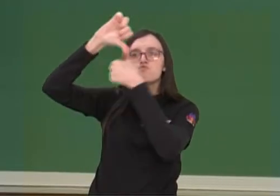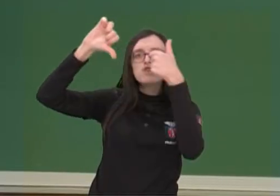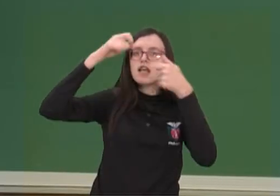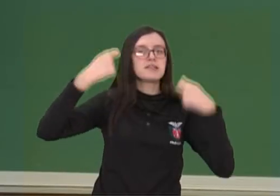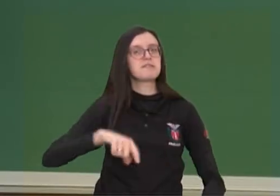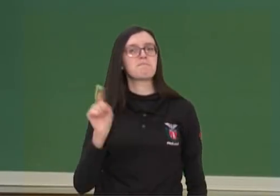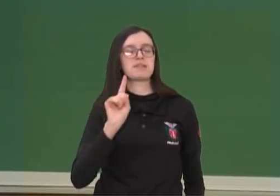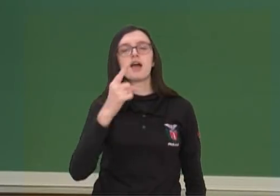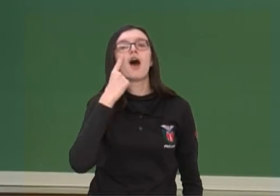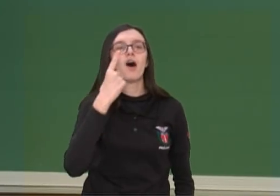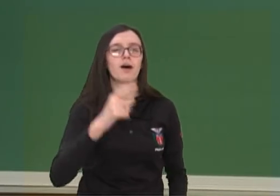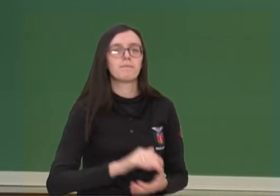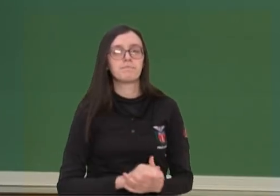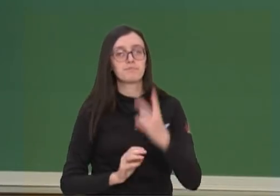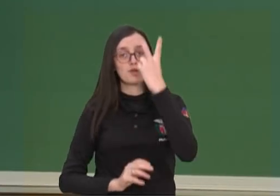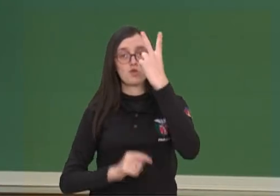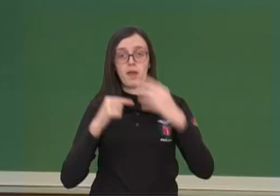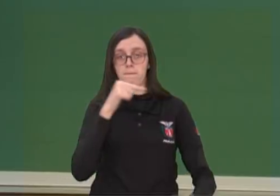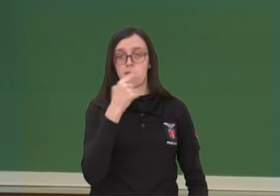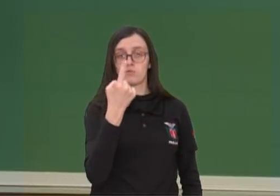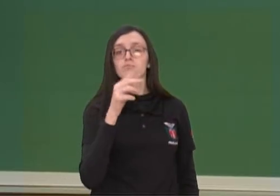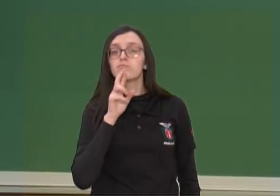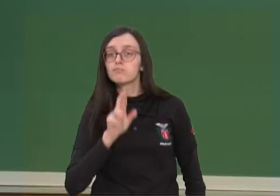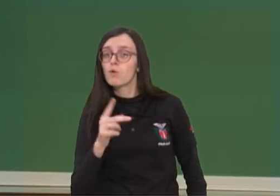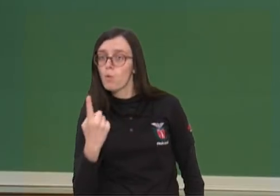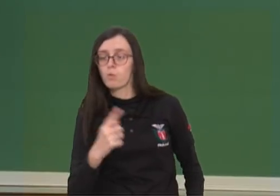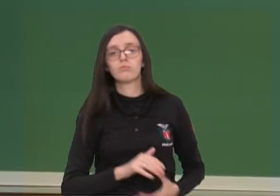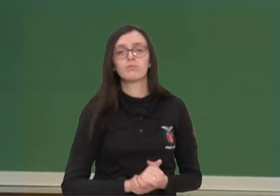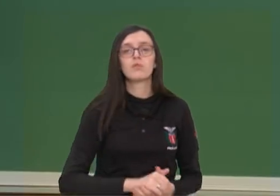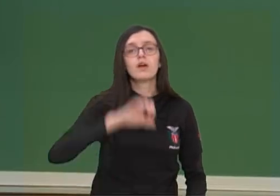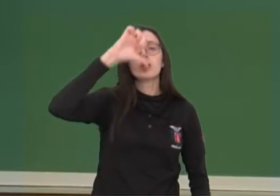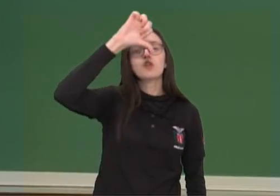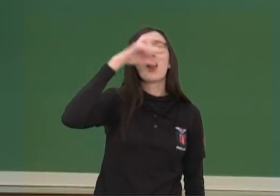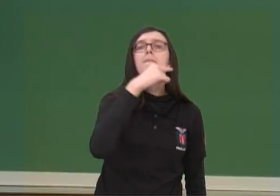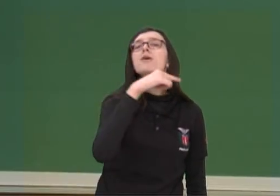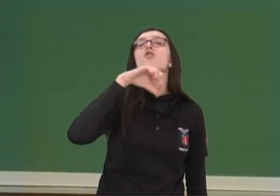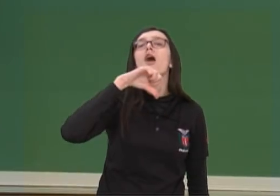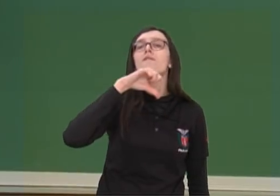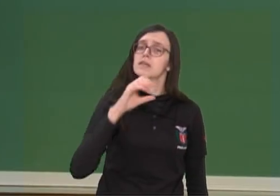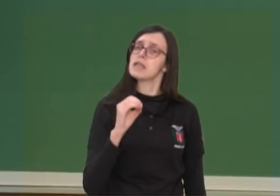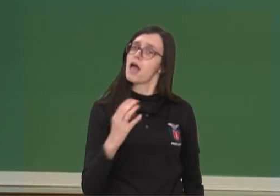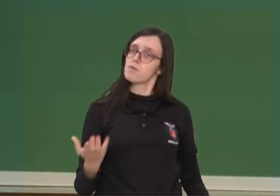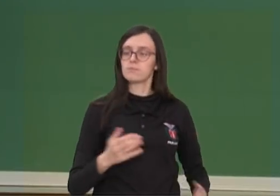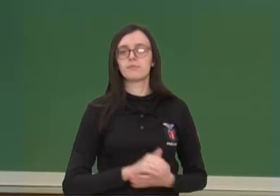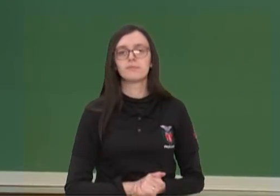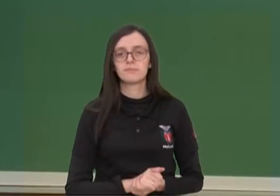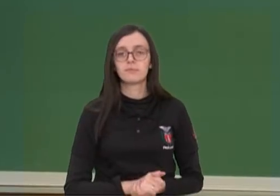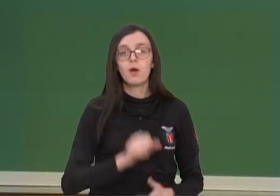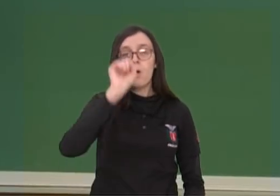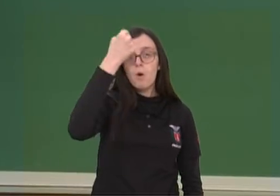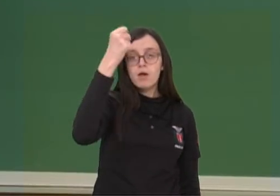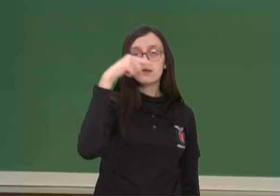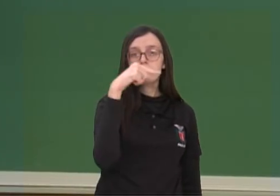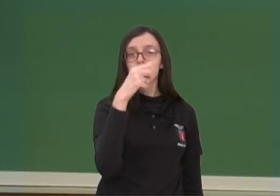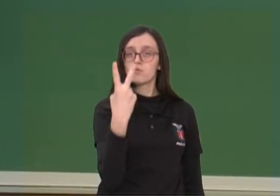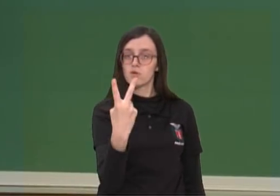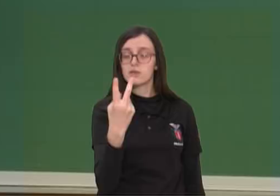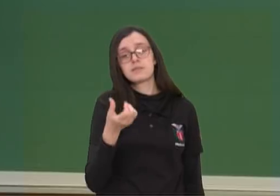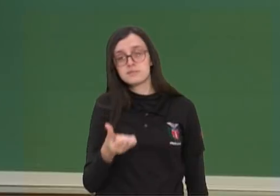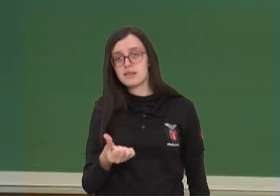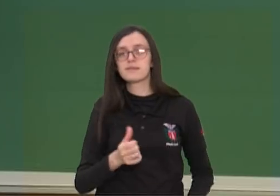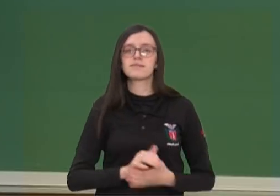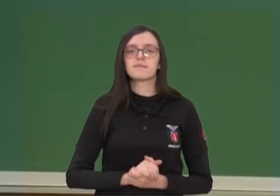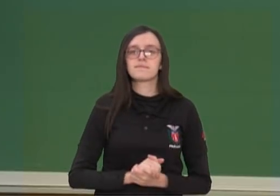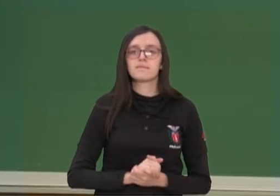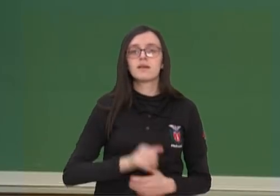transformações. Olha lá. 2 menos 1, 1. 9 menos 9, 0. 8 menos 2,